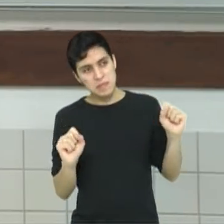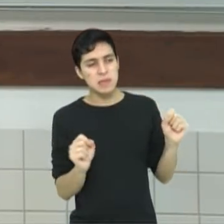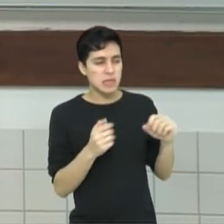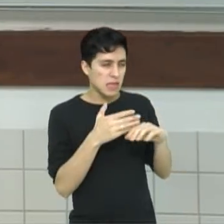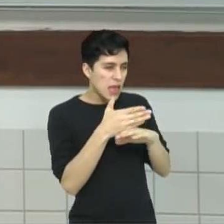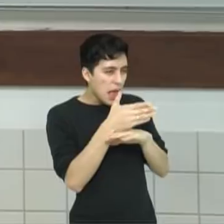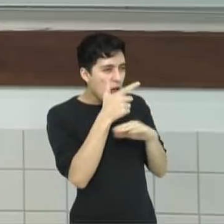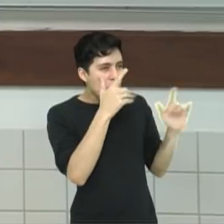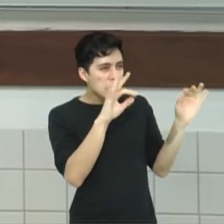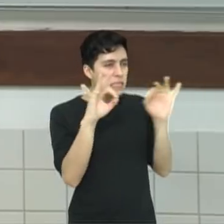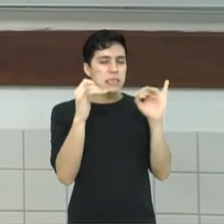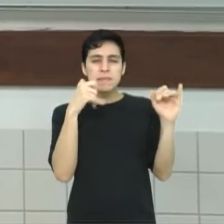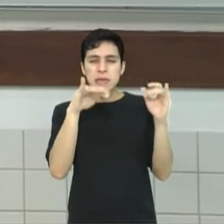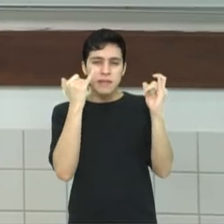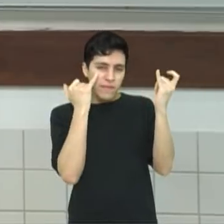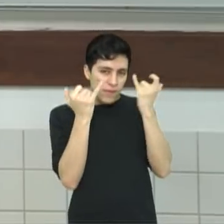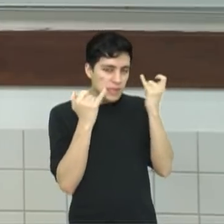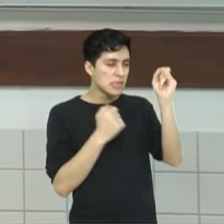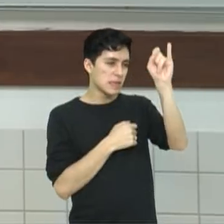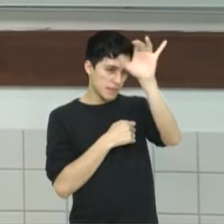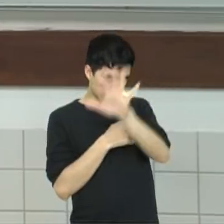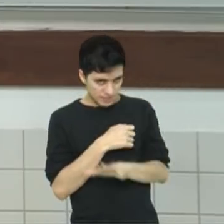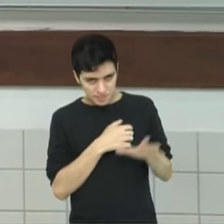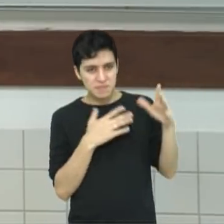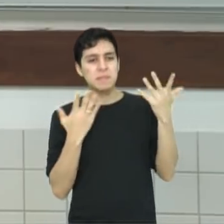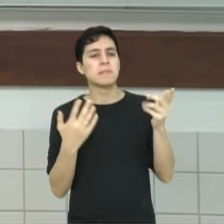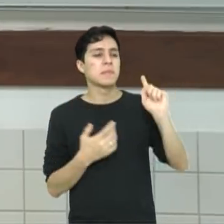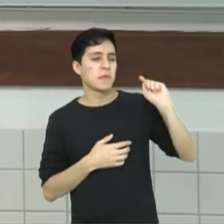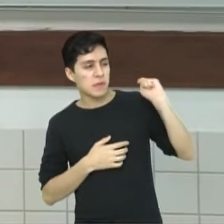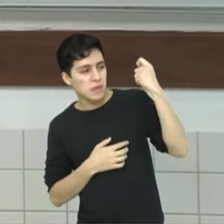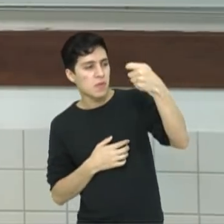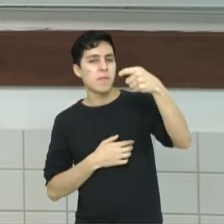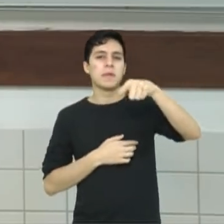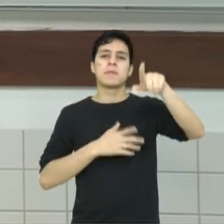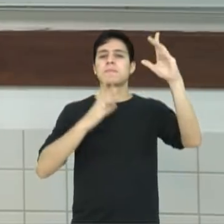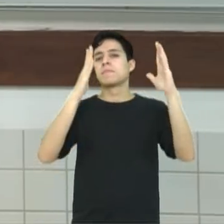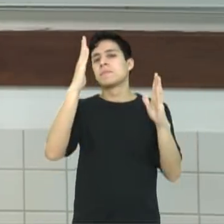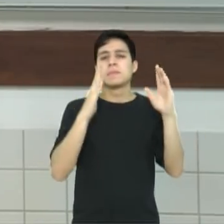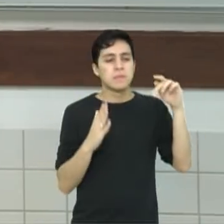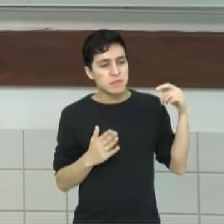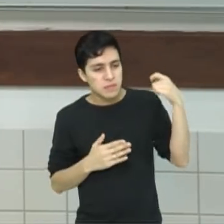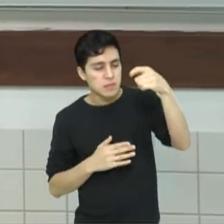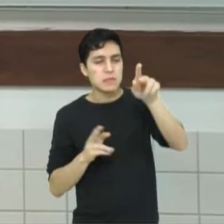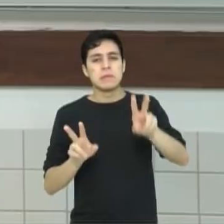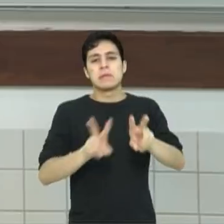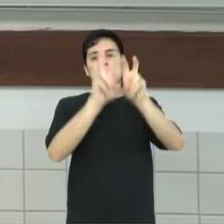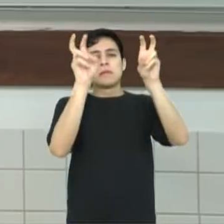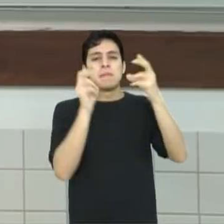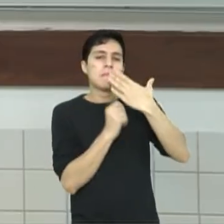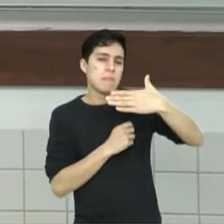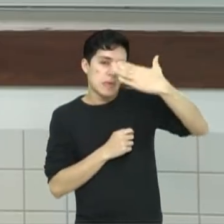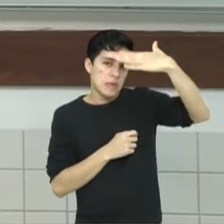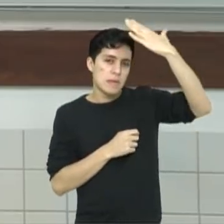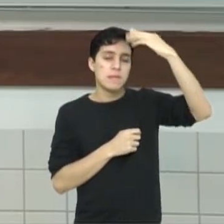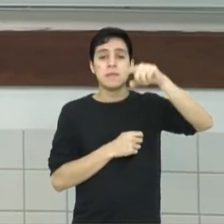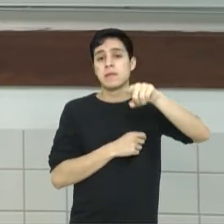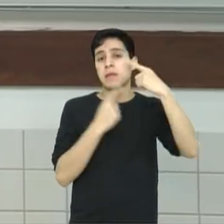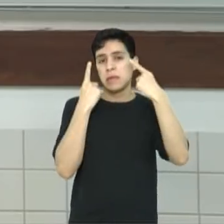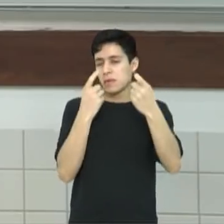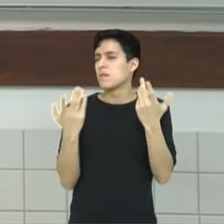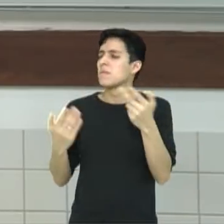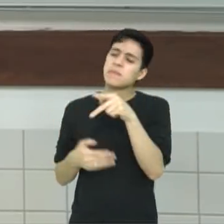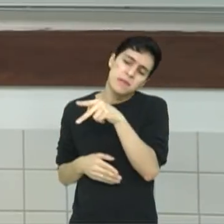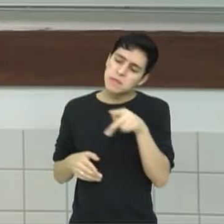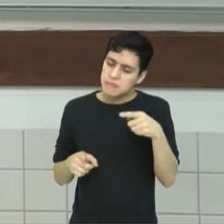dos francos. Agora vamos para os reinos cristianizados dos povos germânicos. Fechou? Agradecimento a todos